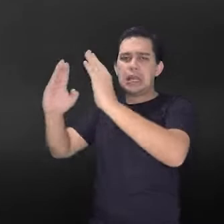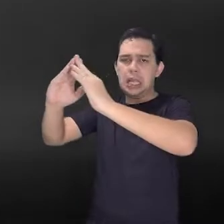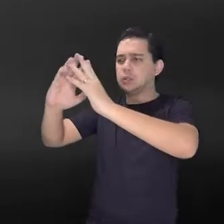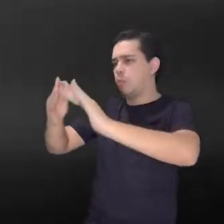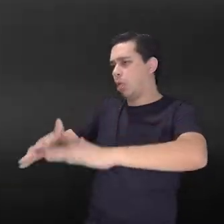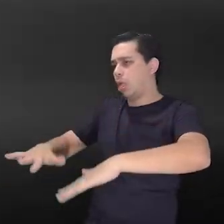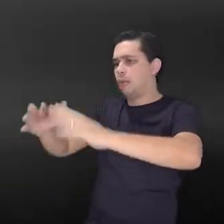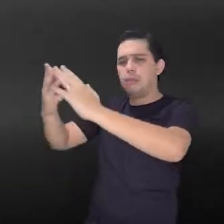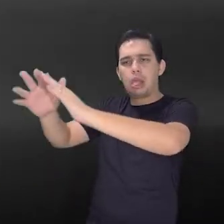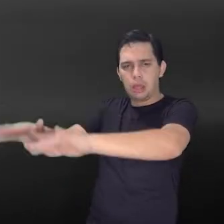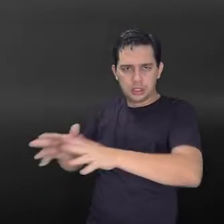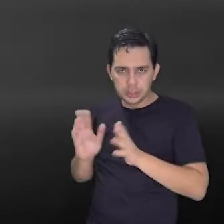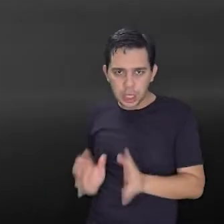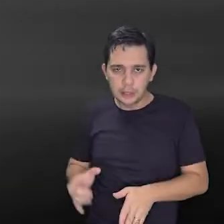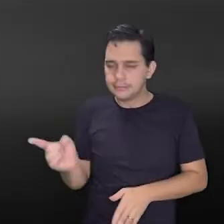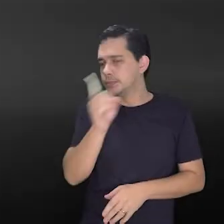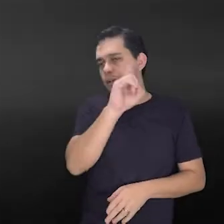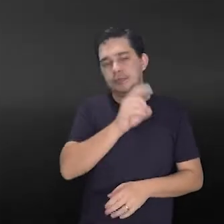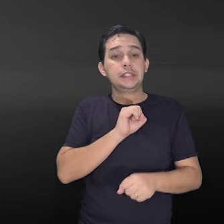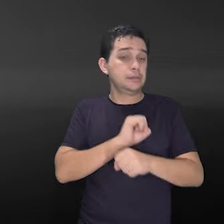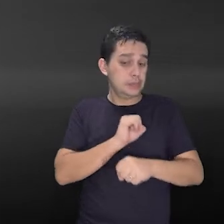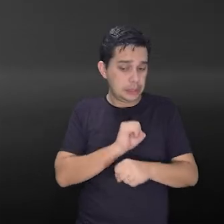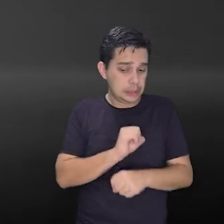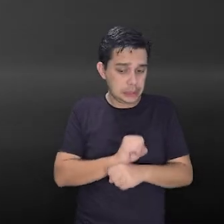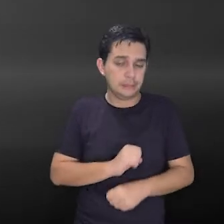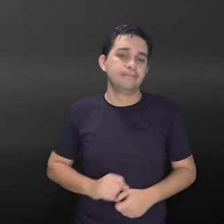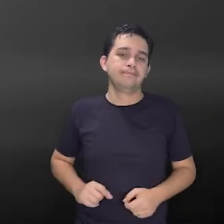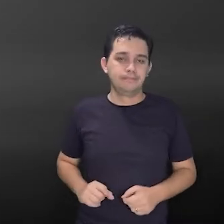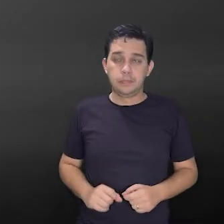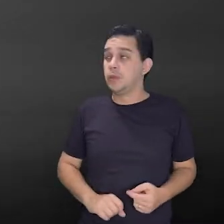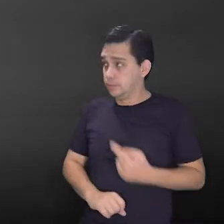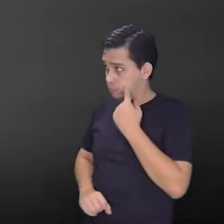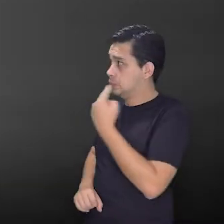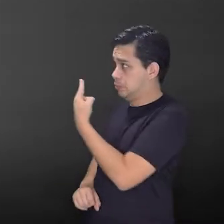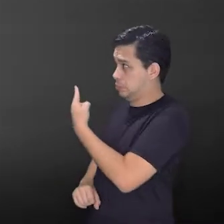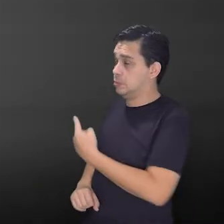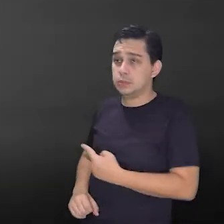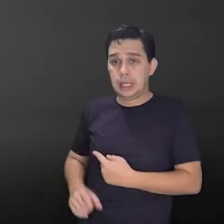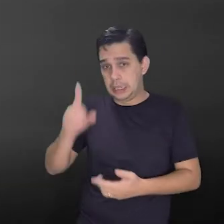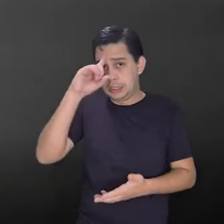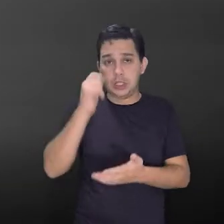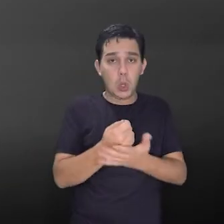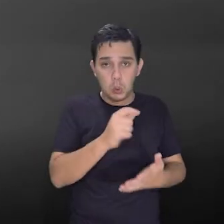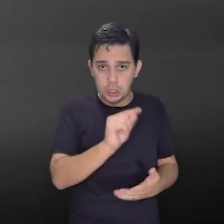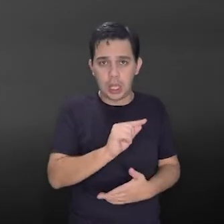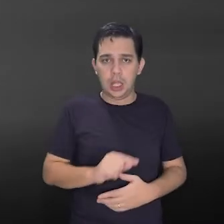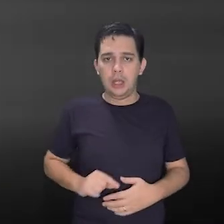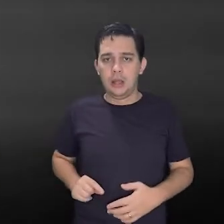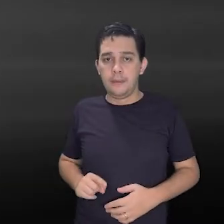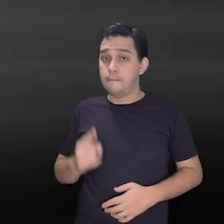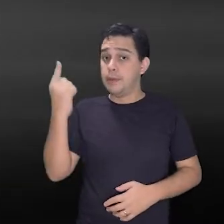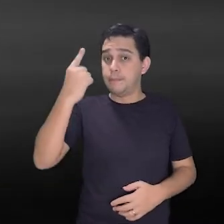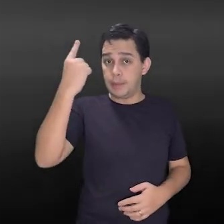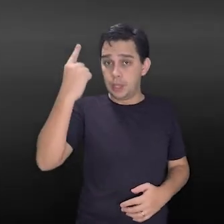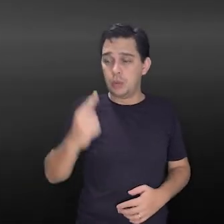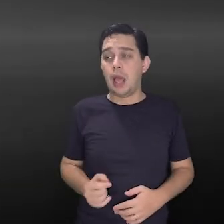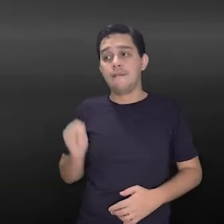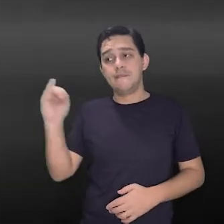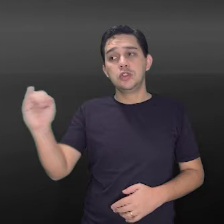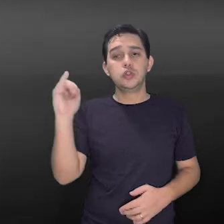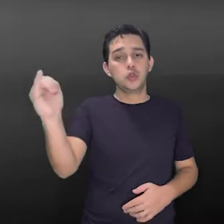Então, a decisão na ação civil pública de origem determinou a citação de todos os ocupantes para que se retirem de